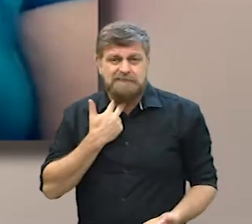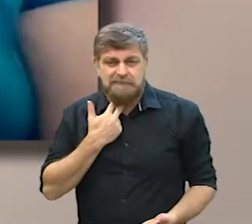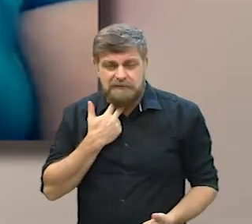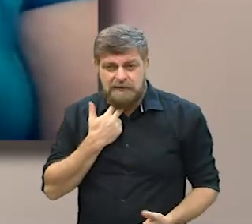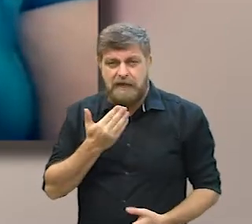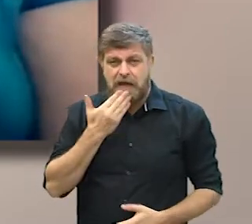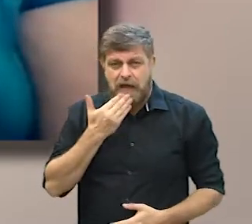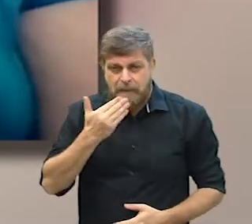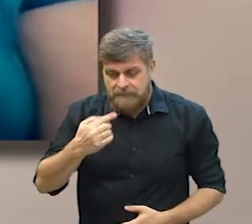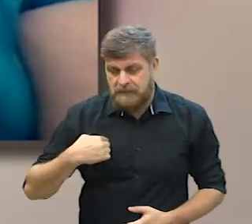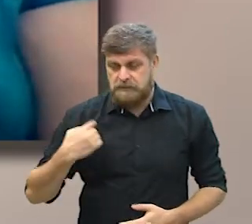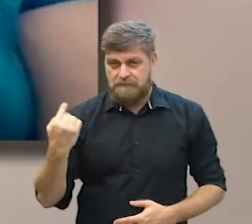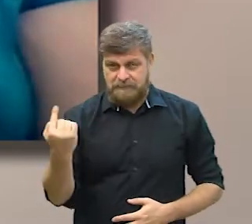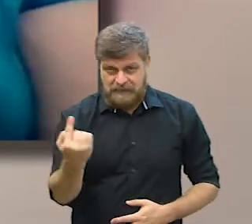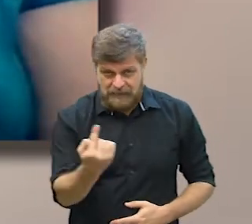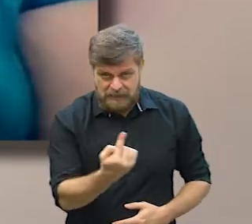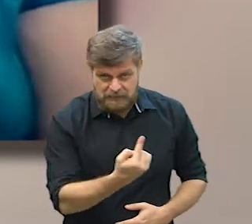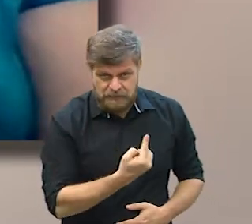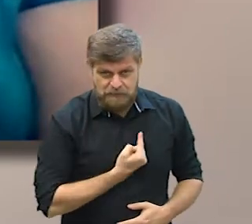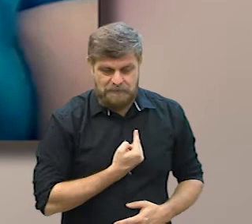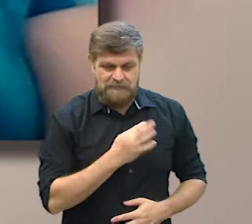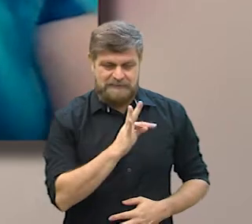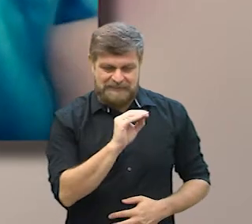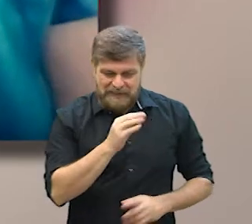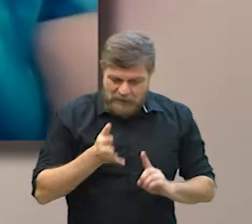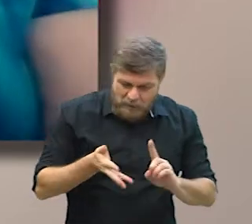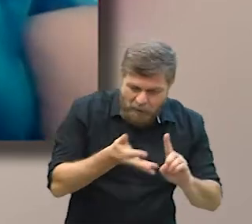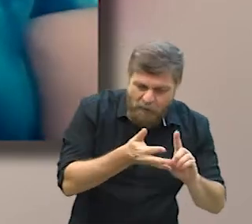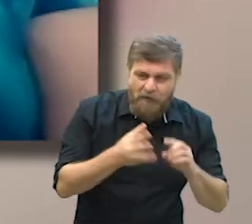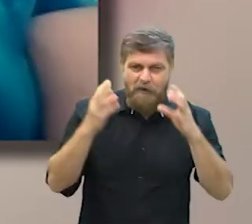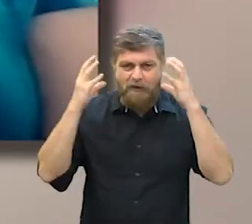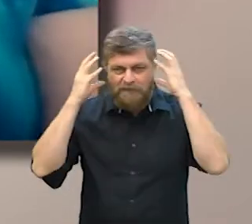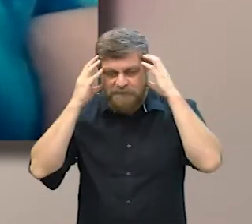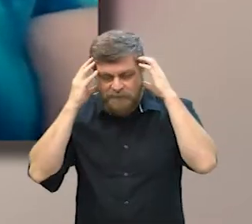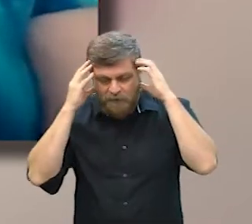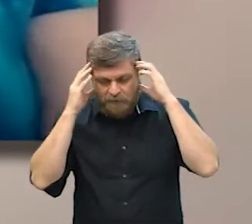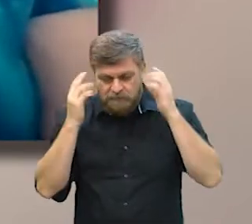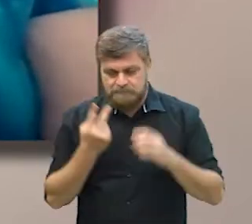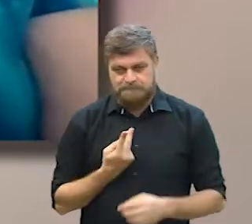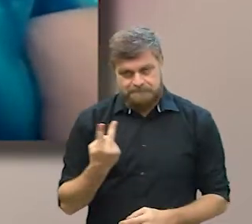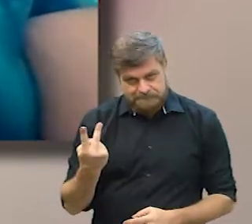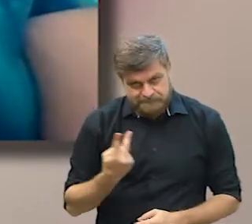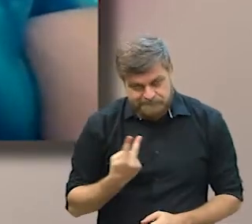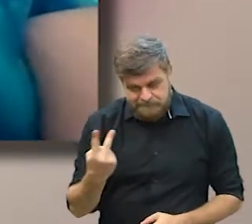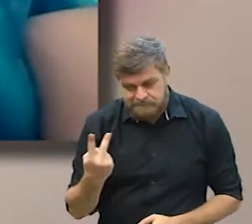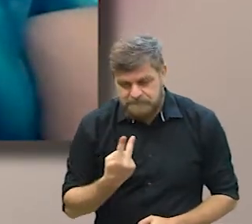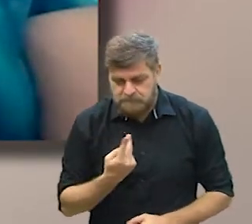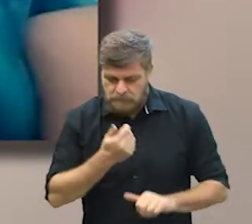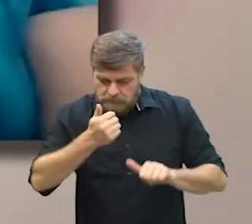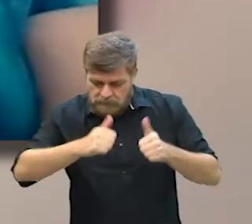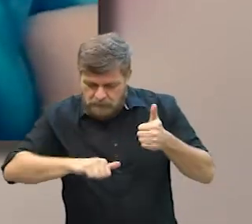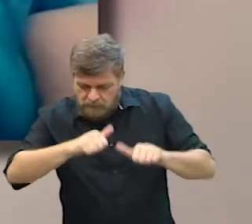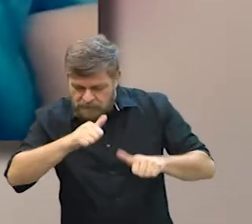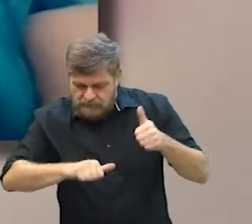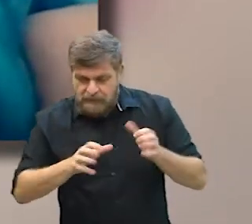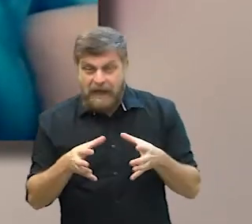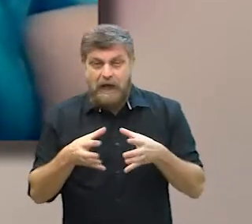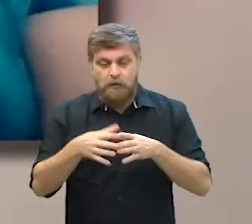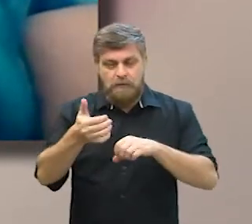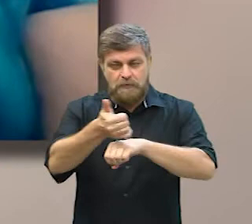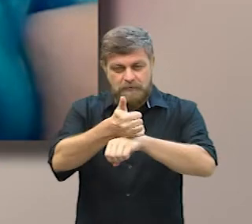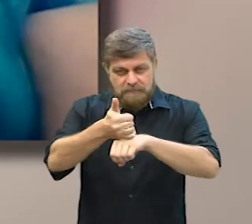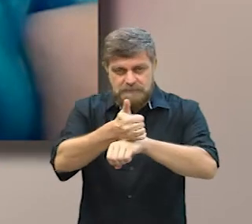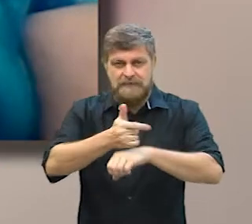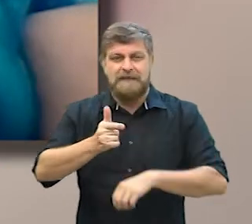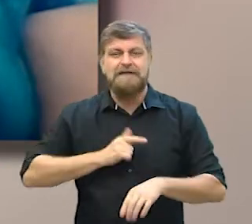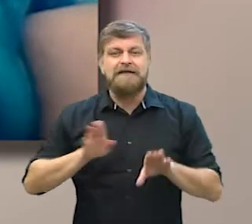muitas vezes eles pedem para nós, né, da equipe, né, eu como TO, Sandra como fono, também nessa